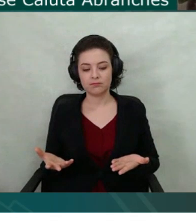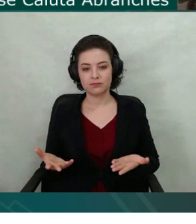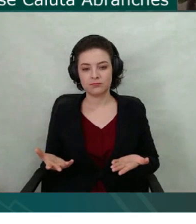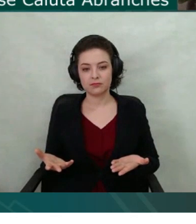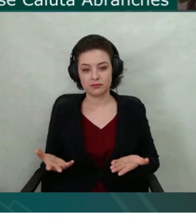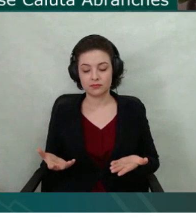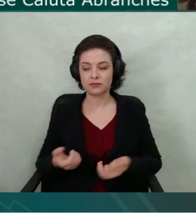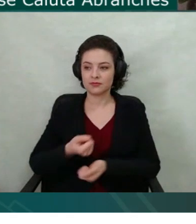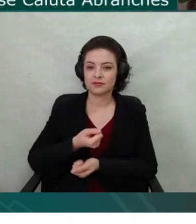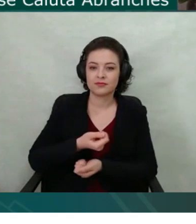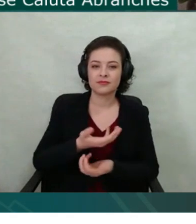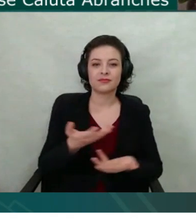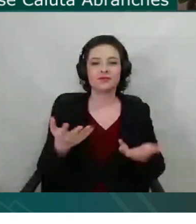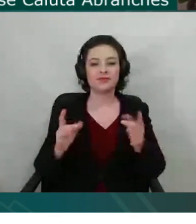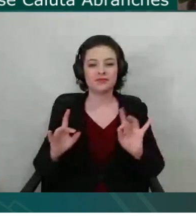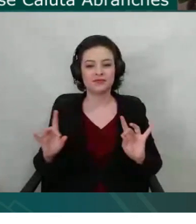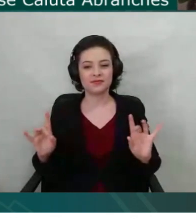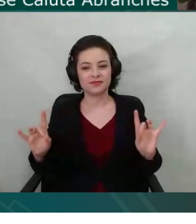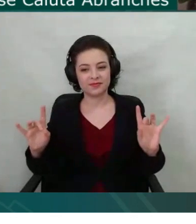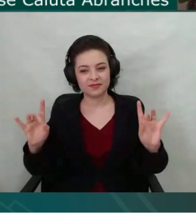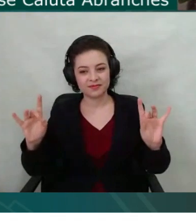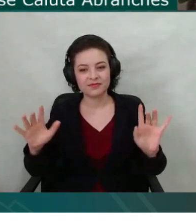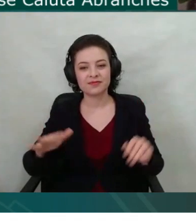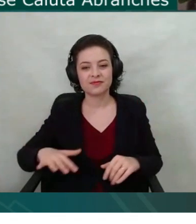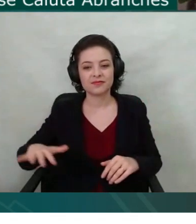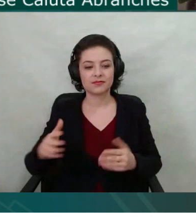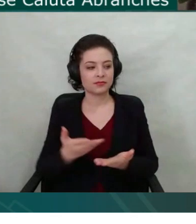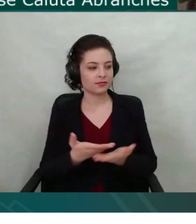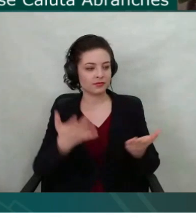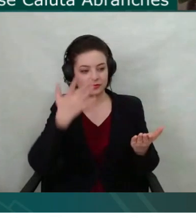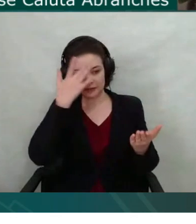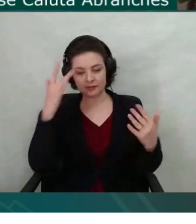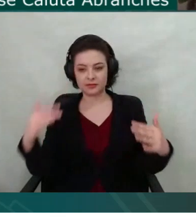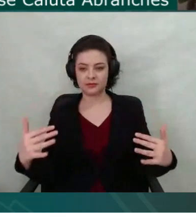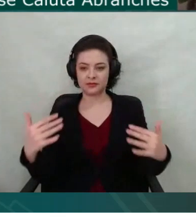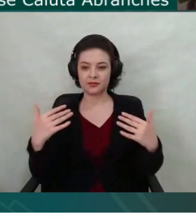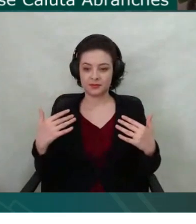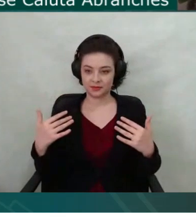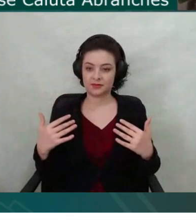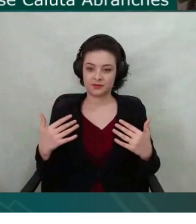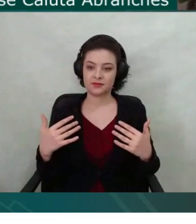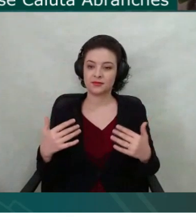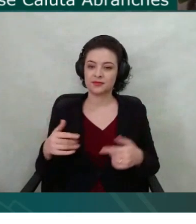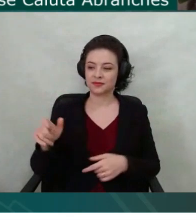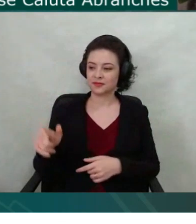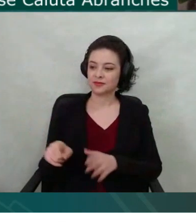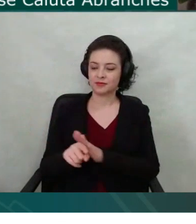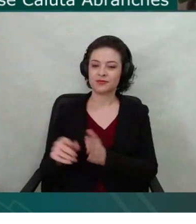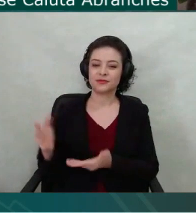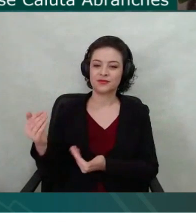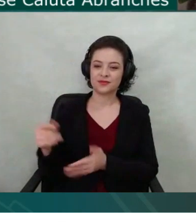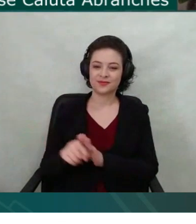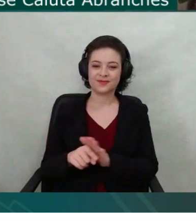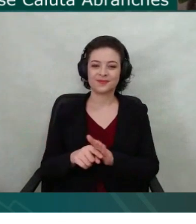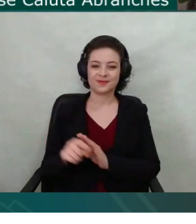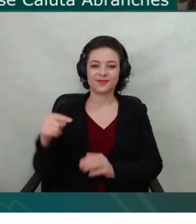inspirações, especialmente a esse público que está nos assistindo, como um jovem pesquisador aqui da nossa casa. Eduardo,